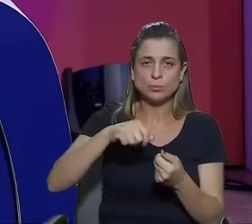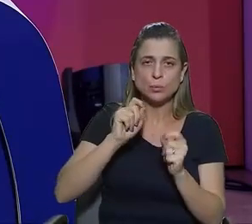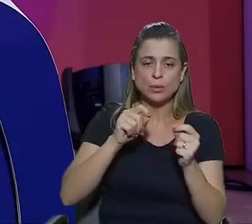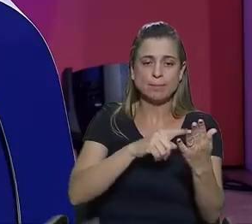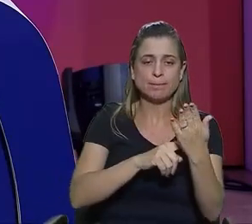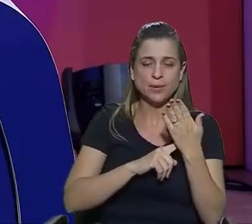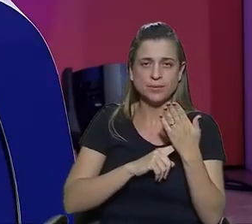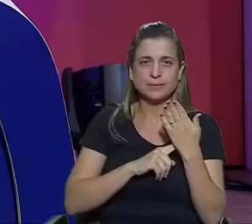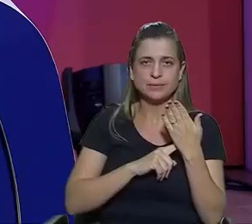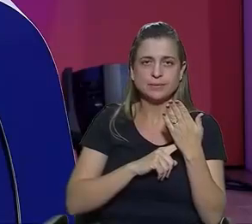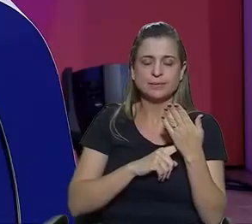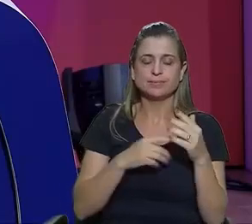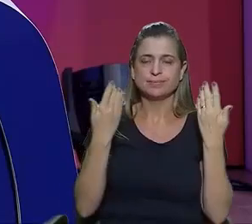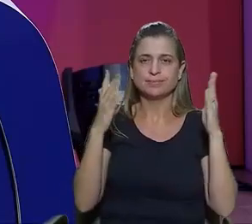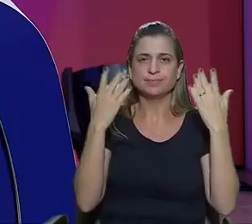né?